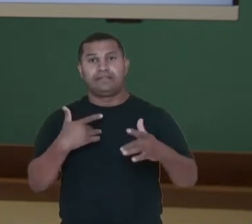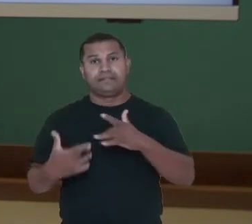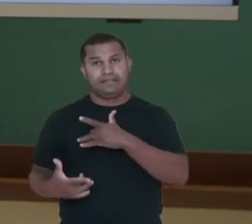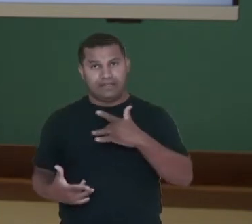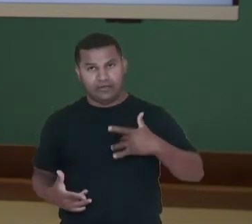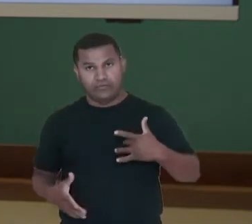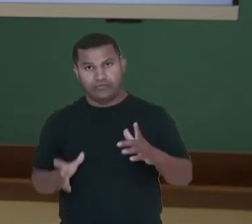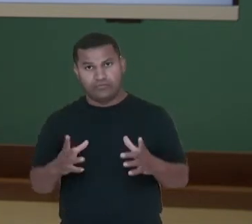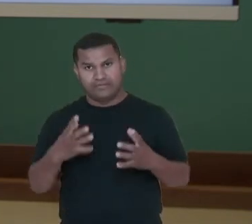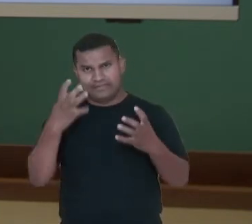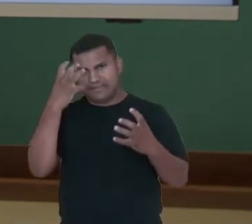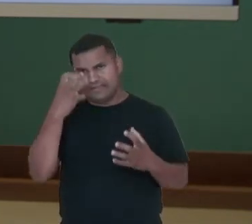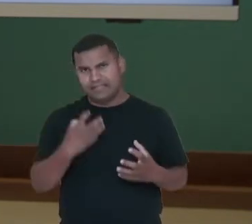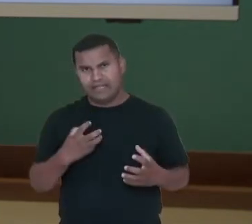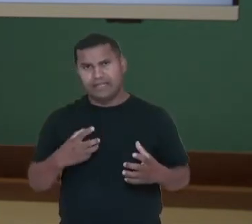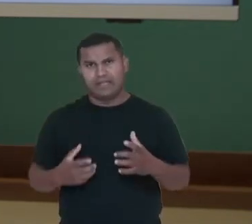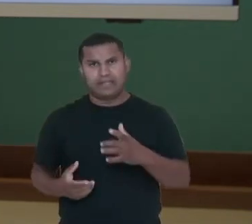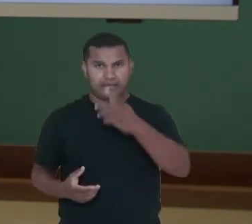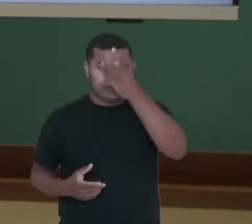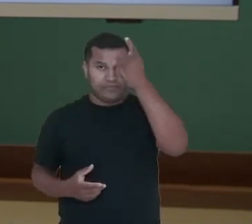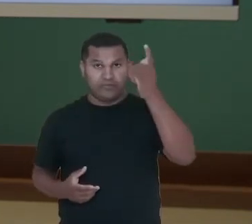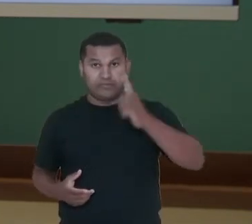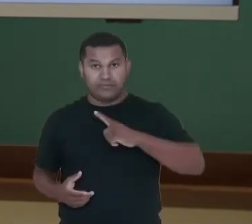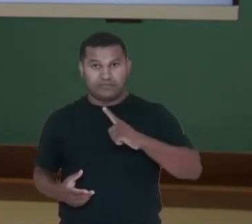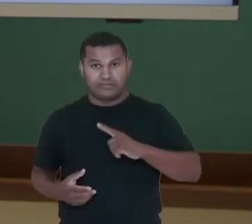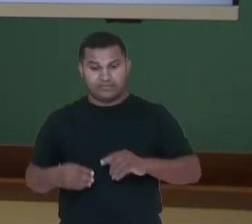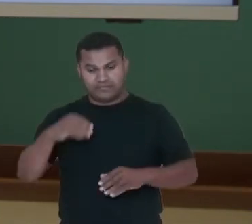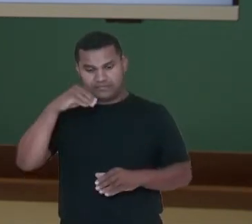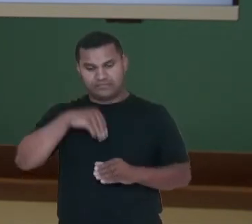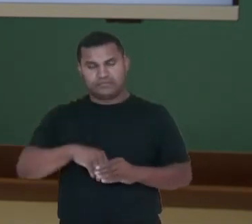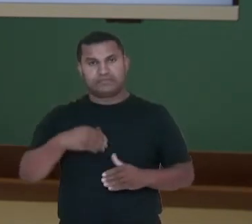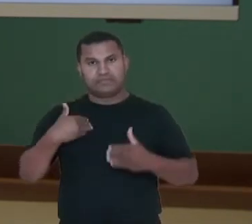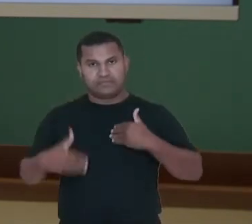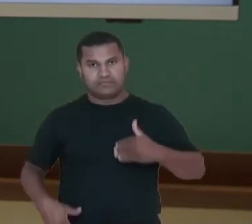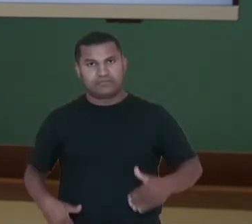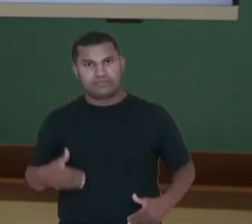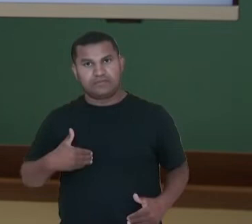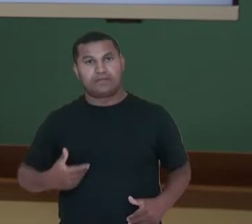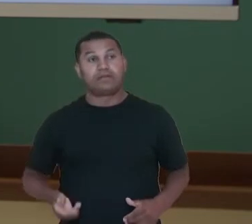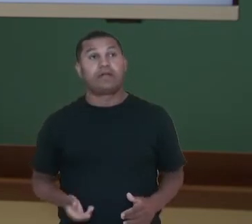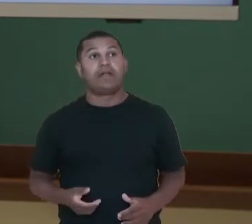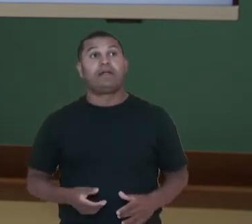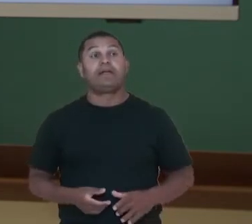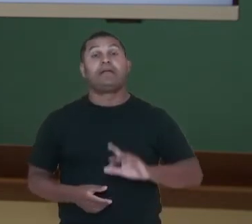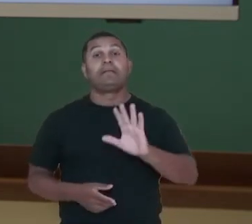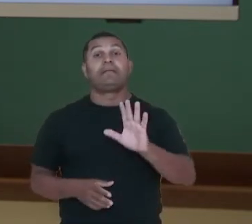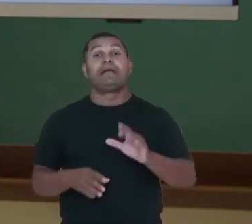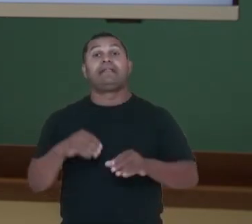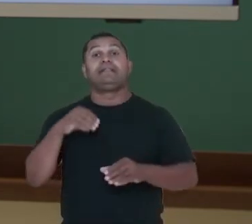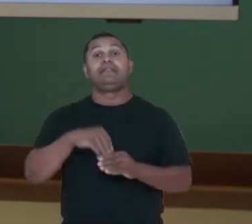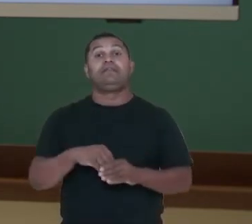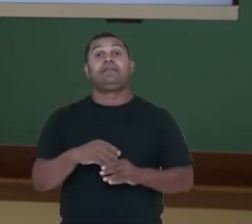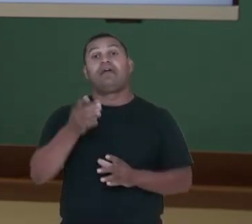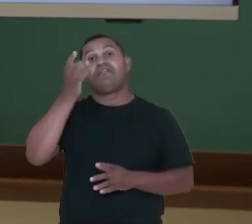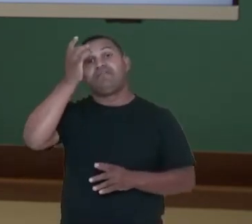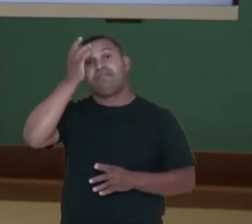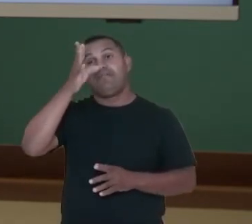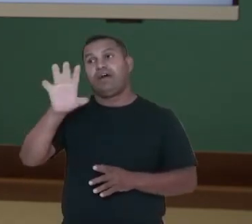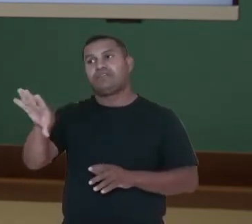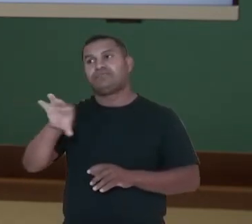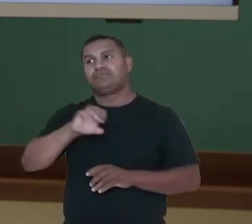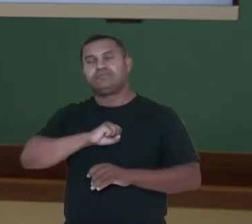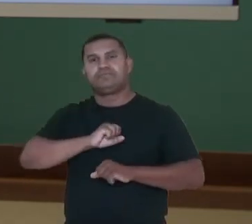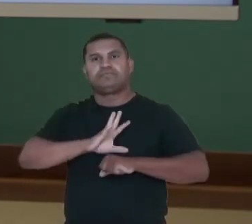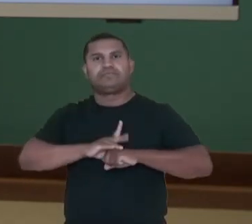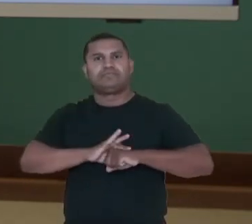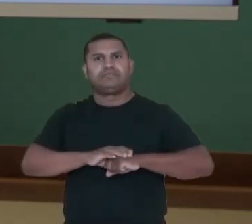pesquisas foram sendo feitas pela ciência para ver se existe uma relação genética para ter caso grave